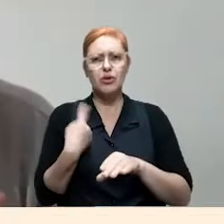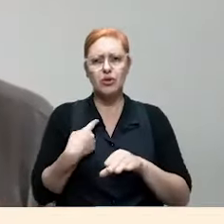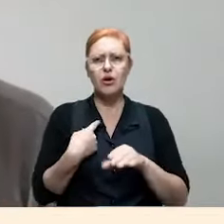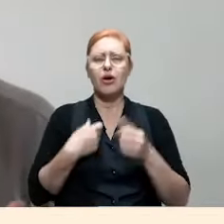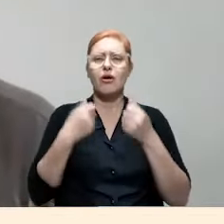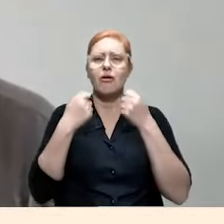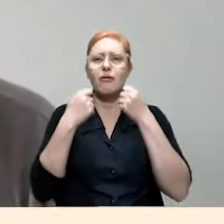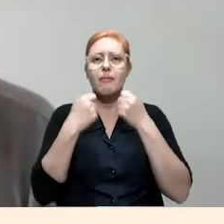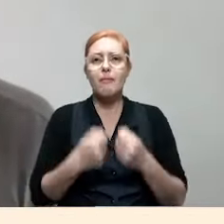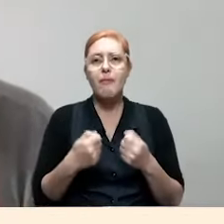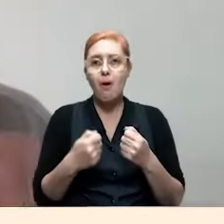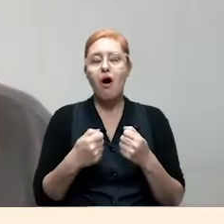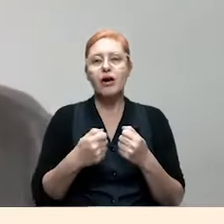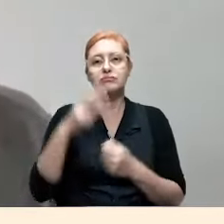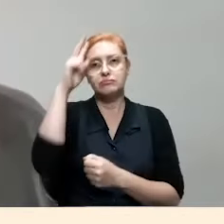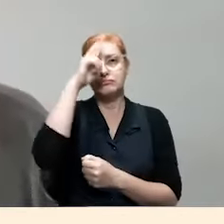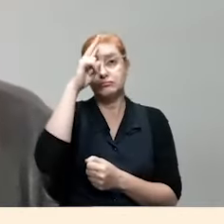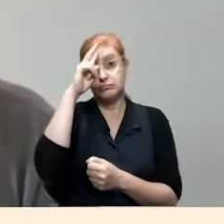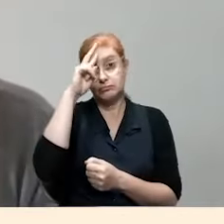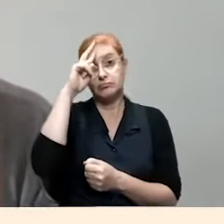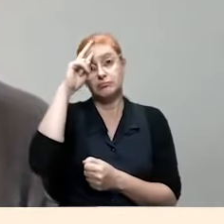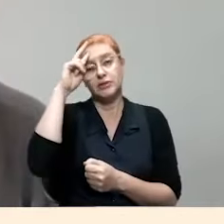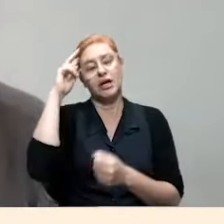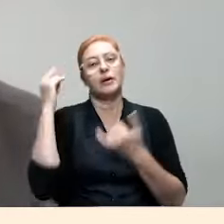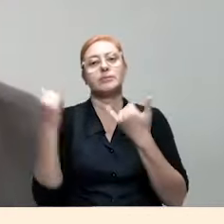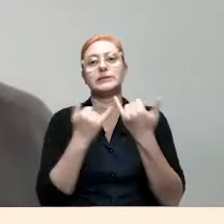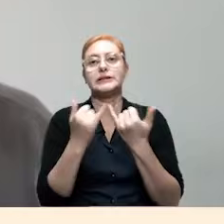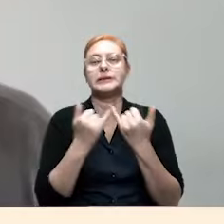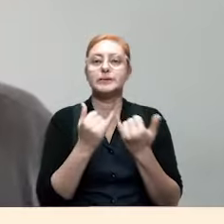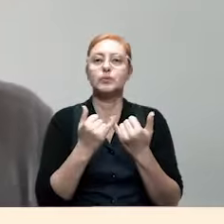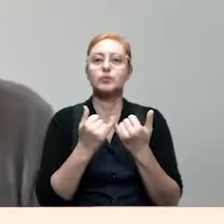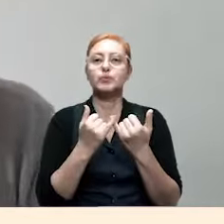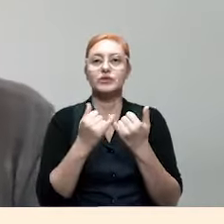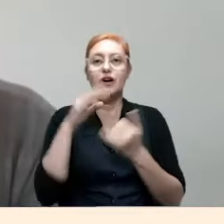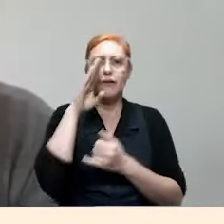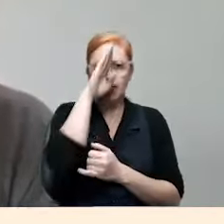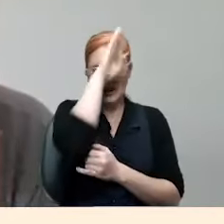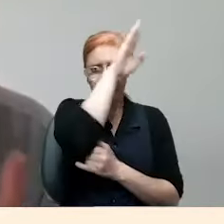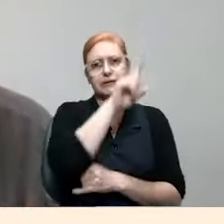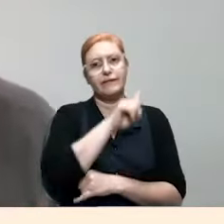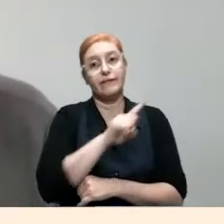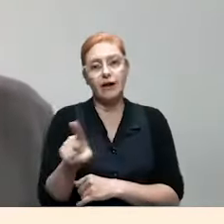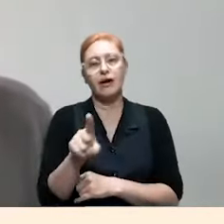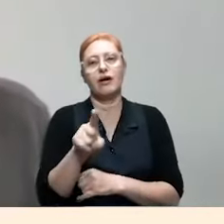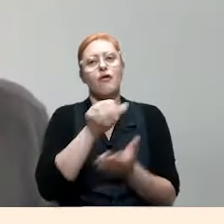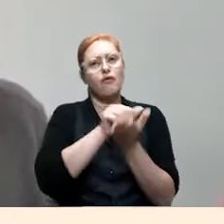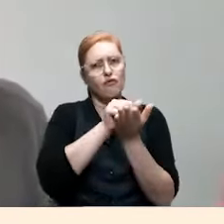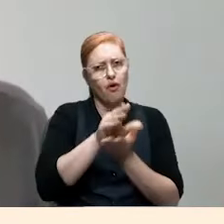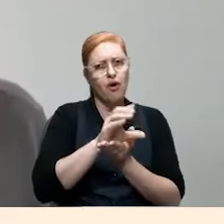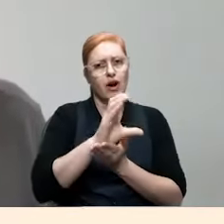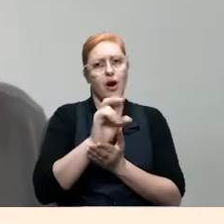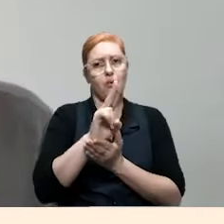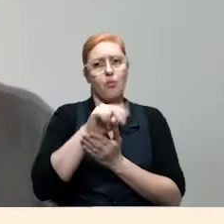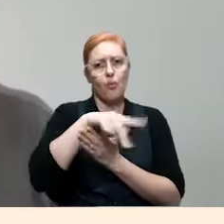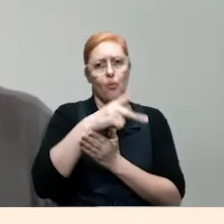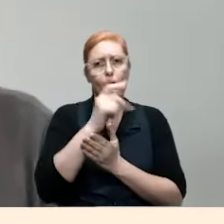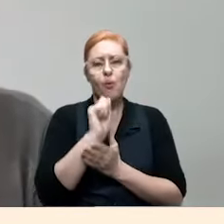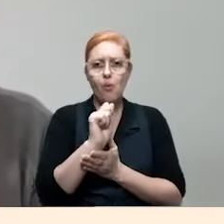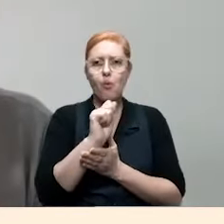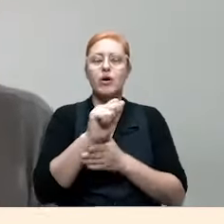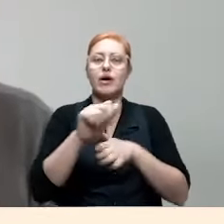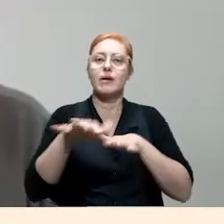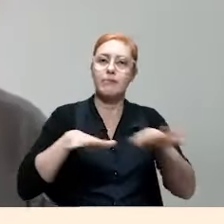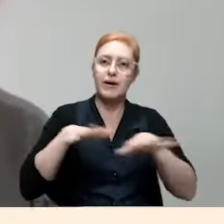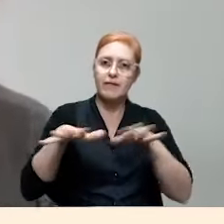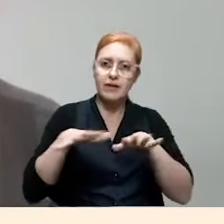exemplo, do Ele Não, lembrar do Fora Cunha, lembrar das manifestações Nenhuma Menos, lembrar